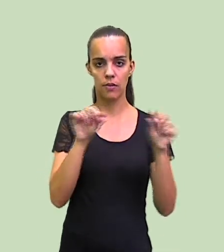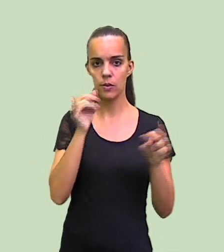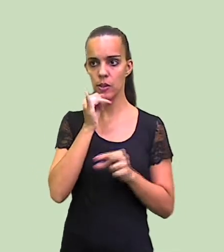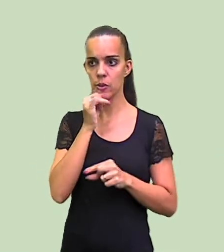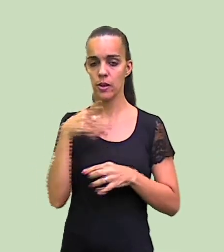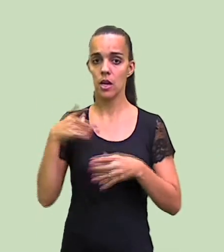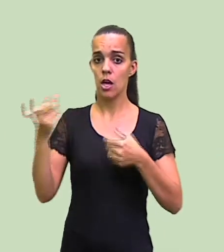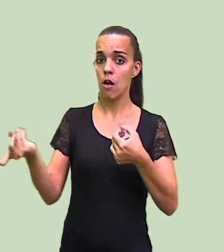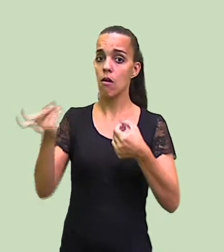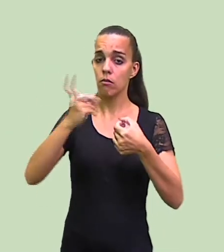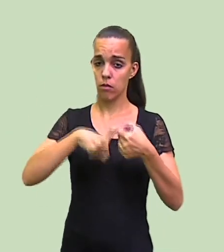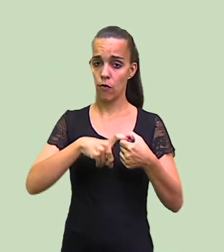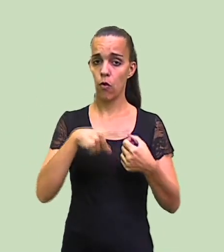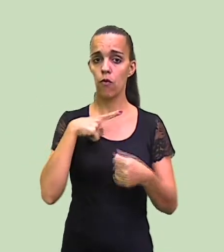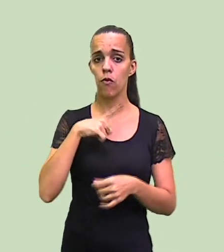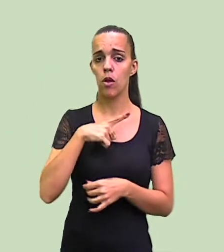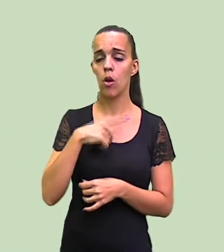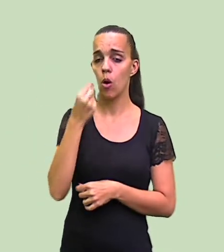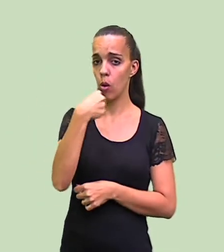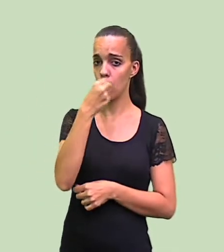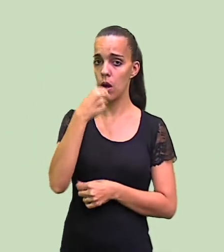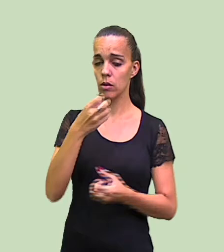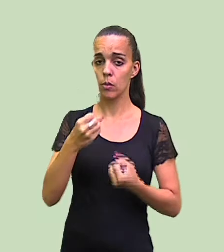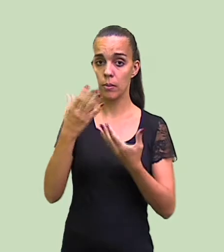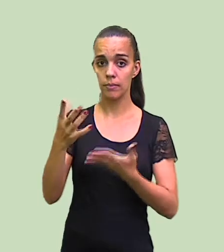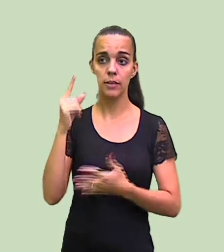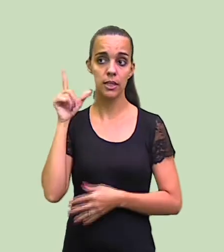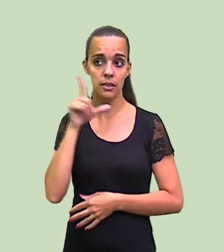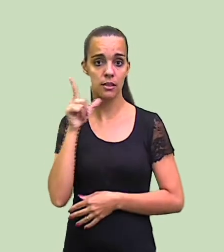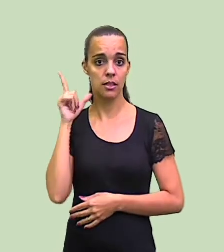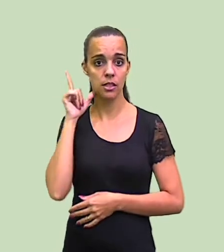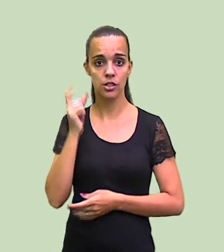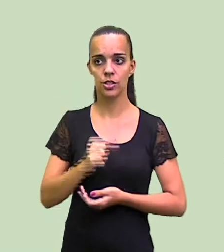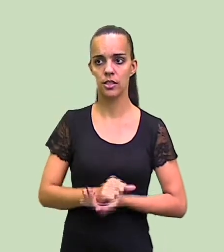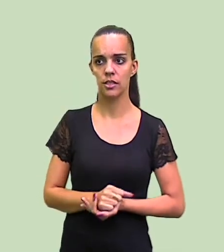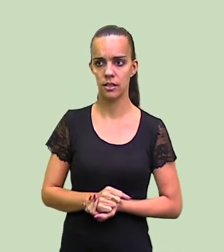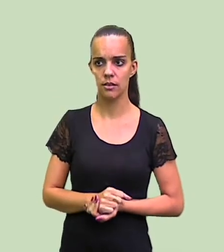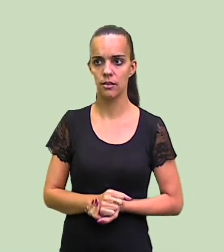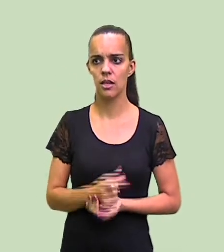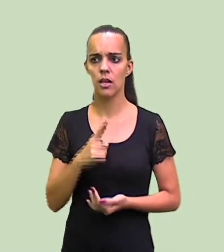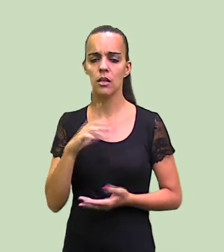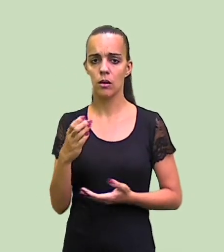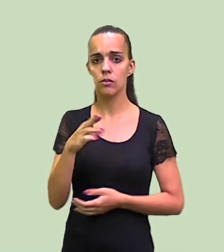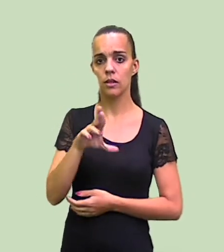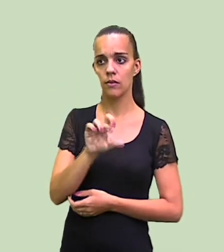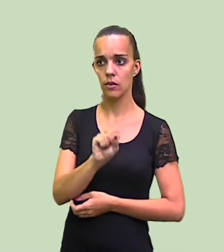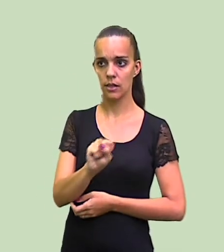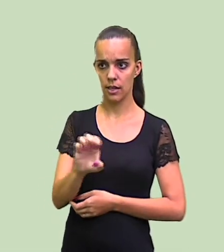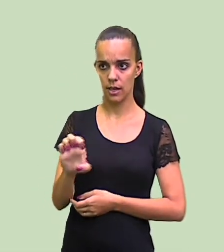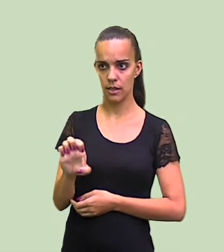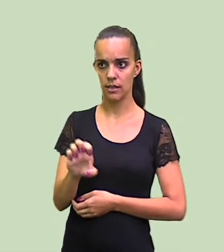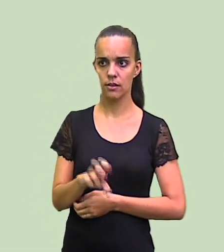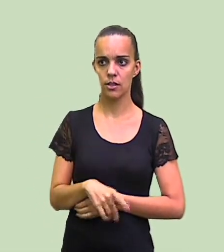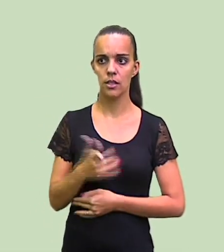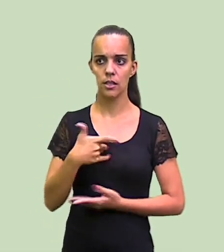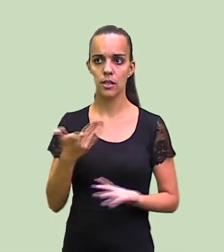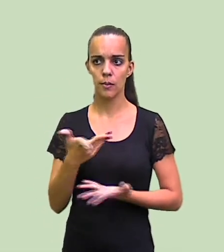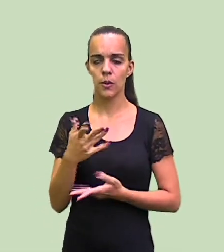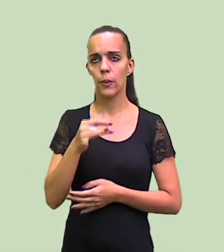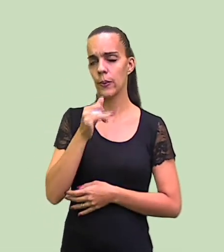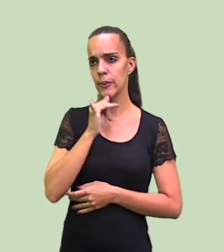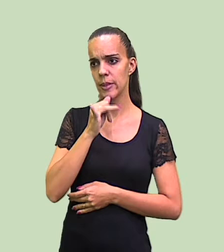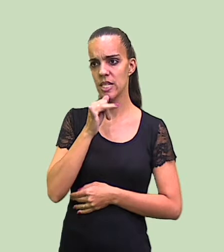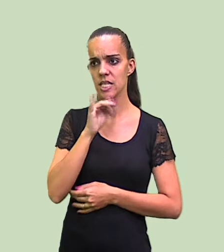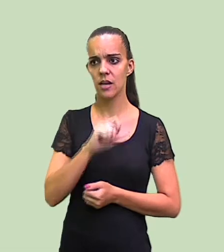ser devolvi o batom à Letícia, sem crase ou com crase. Eu escolhi esse último